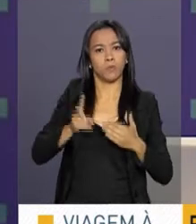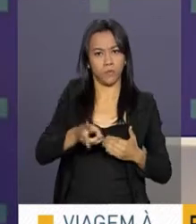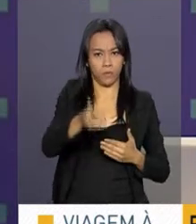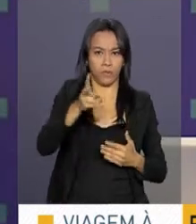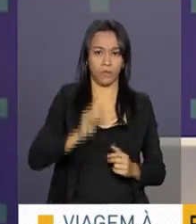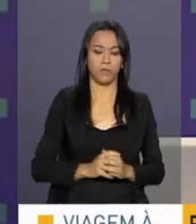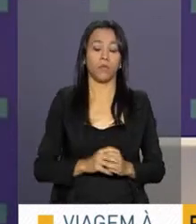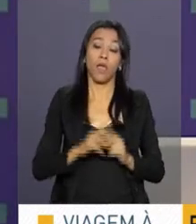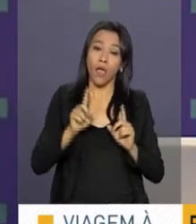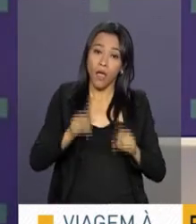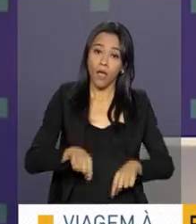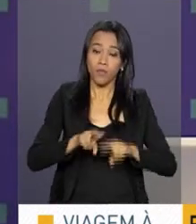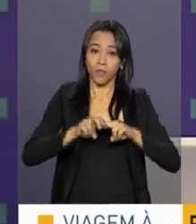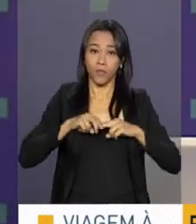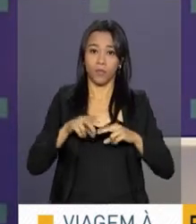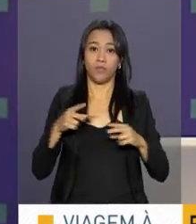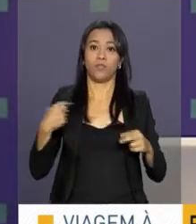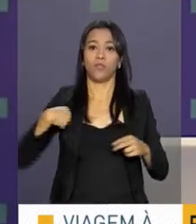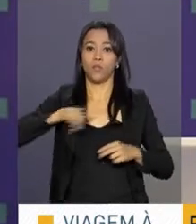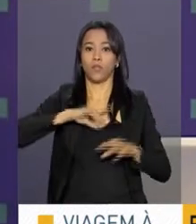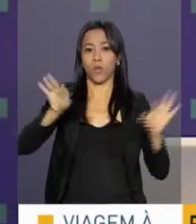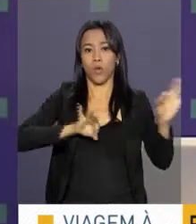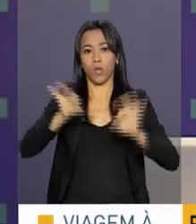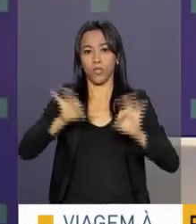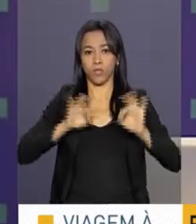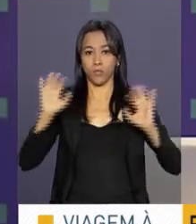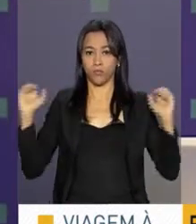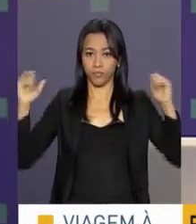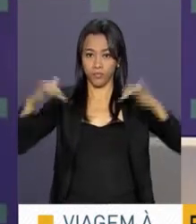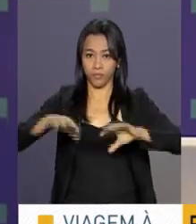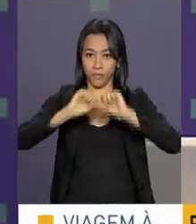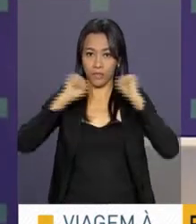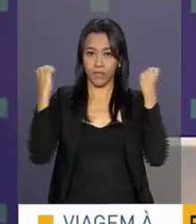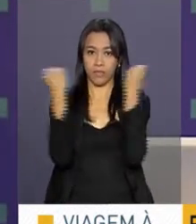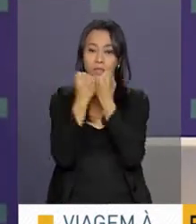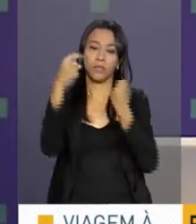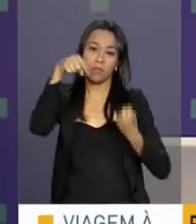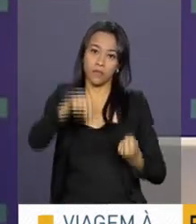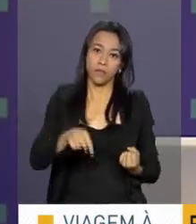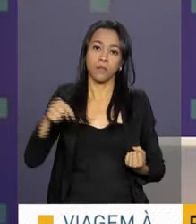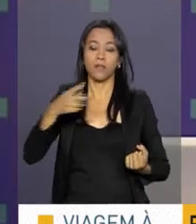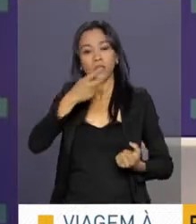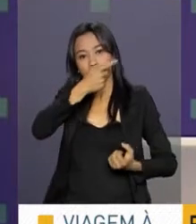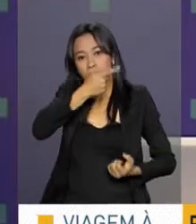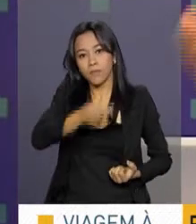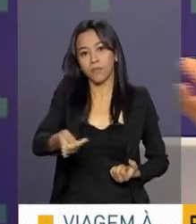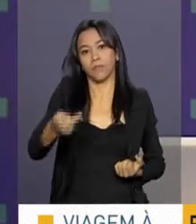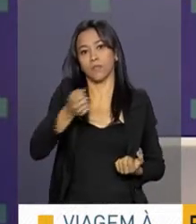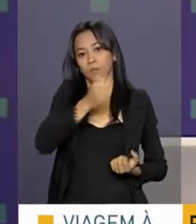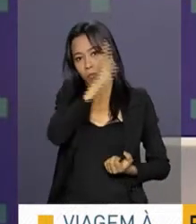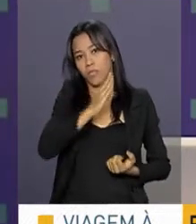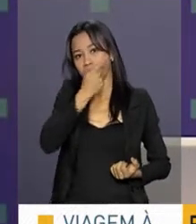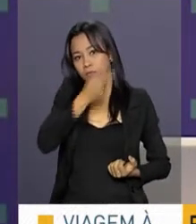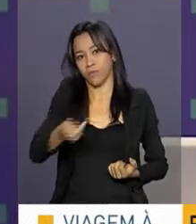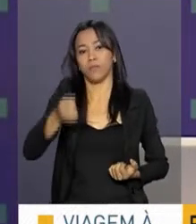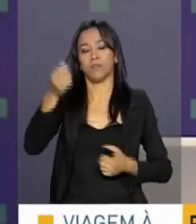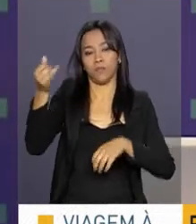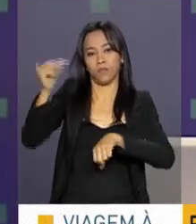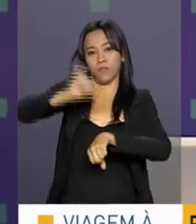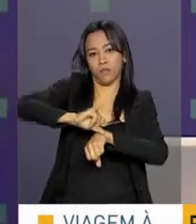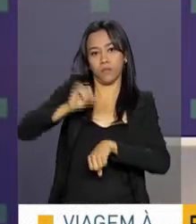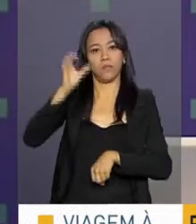nesse sentido que realizamos esse seminário e essa visita. E é nesse sentido que nos últimos anos, todos